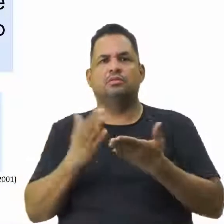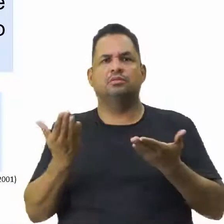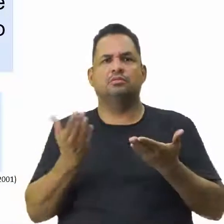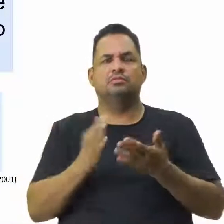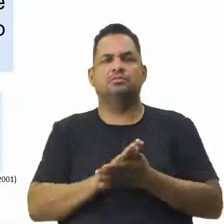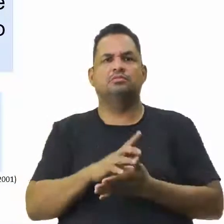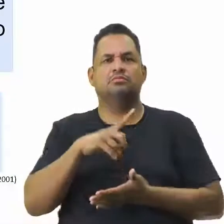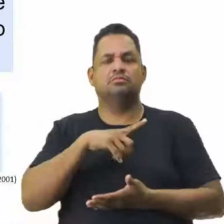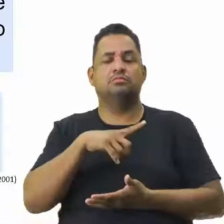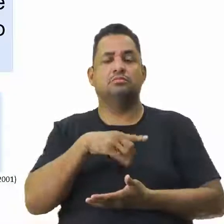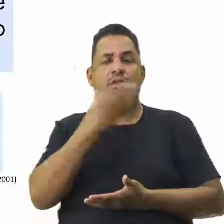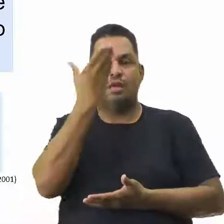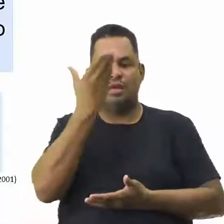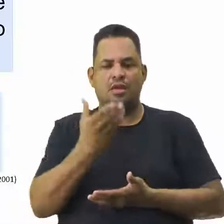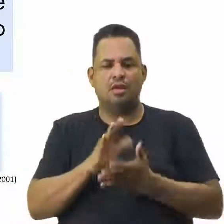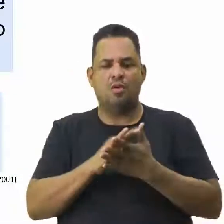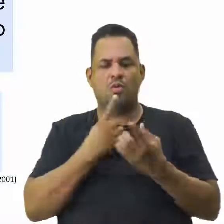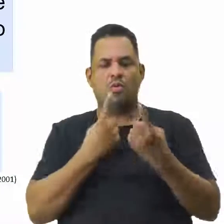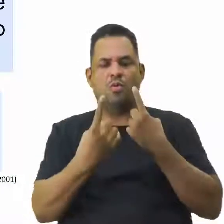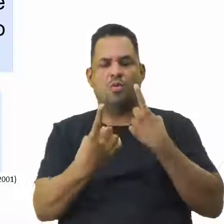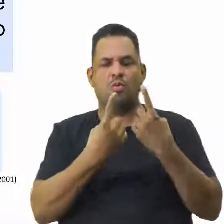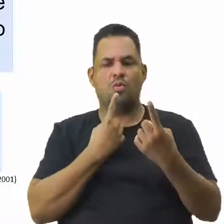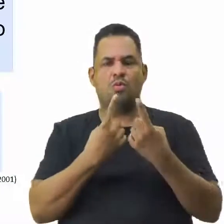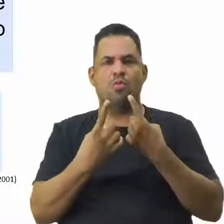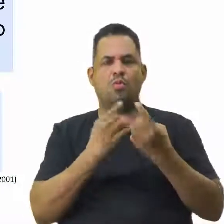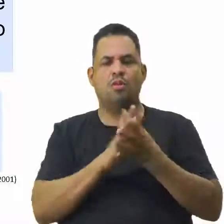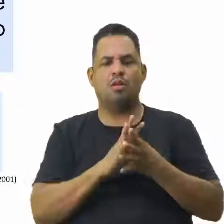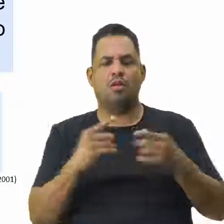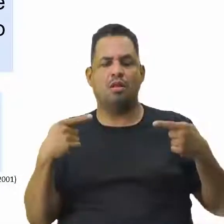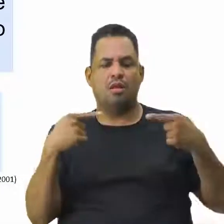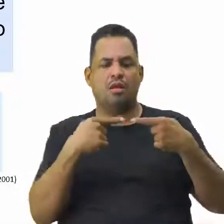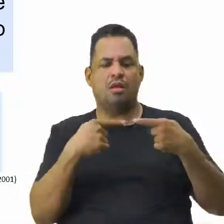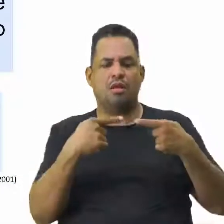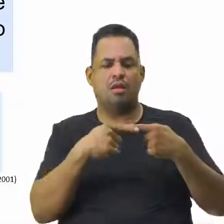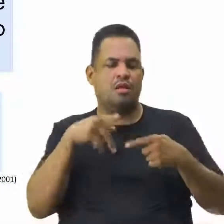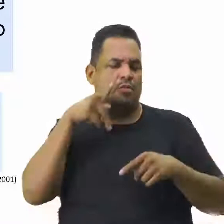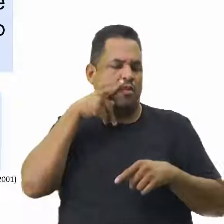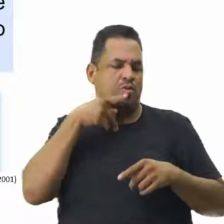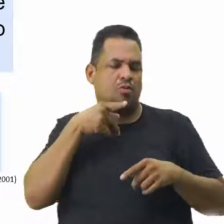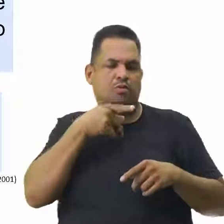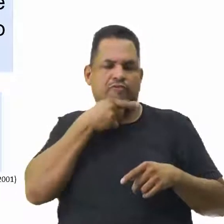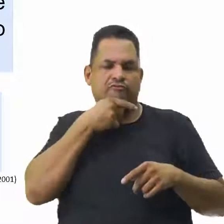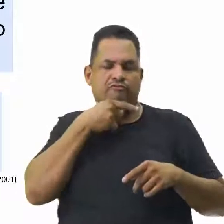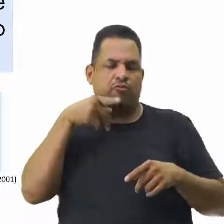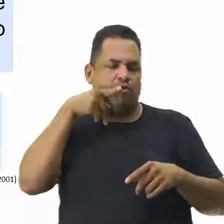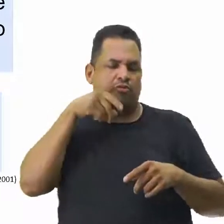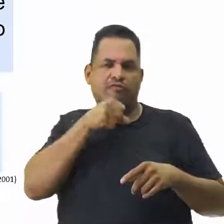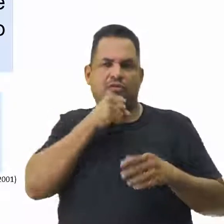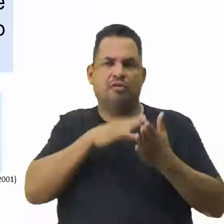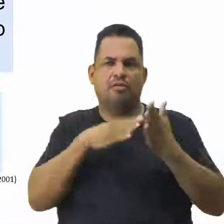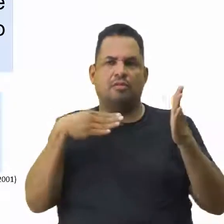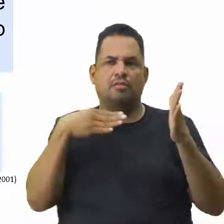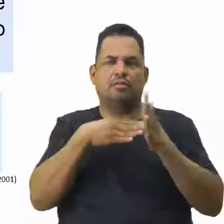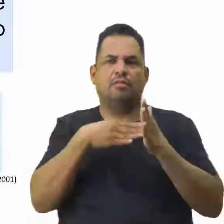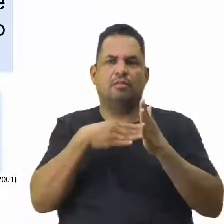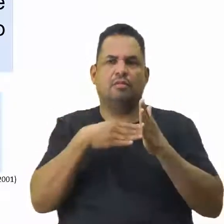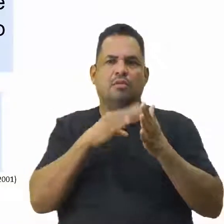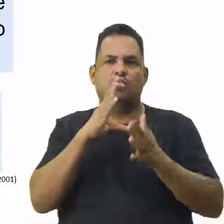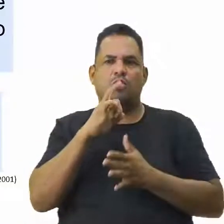ter que a rodovia que vai ligar Porto Velho a Cuiabá e essa ligando